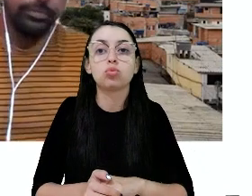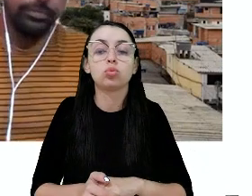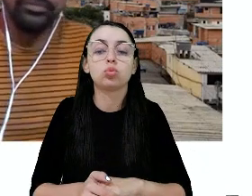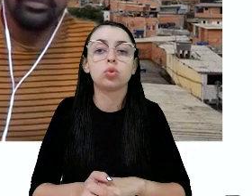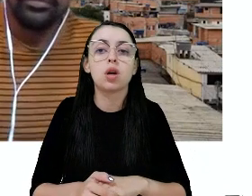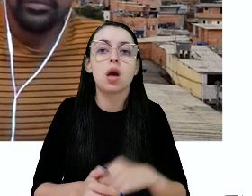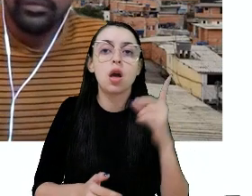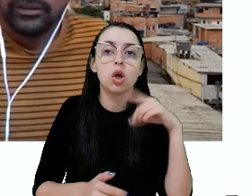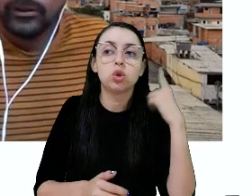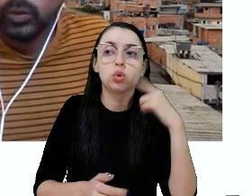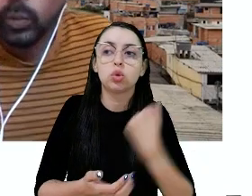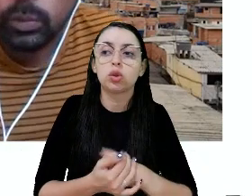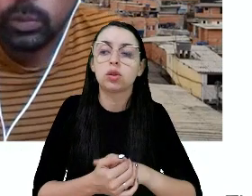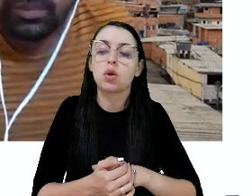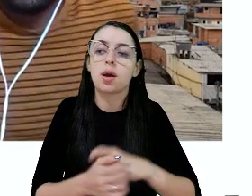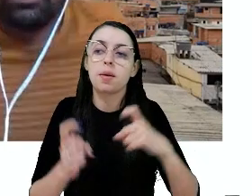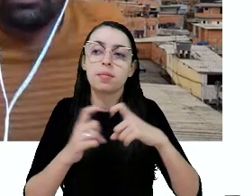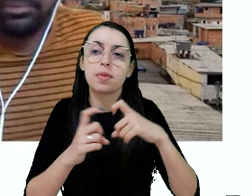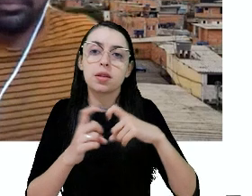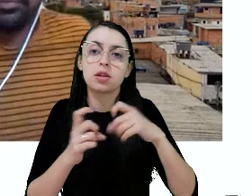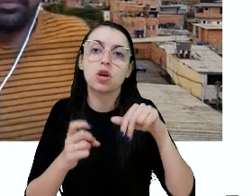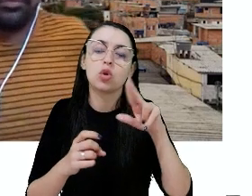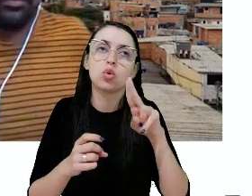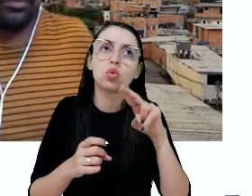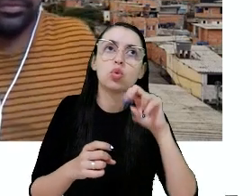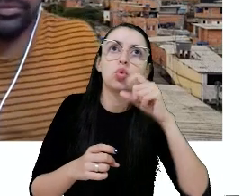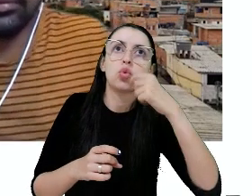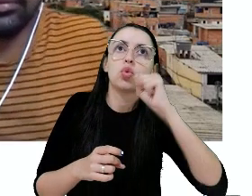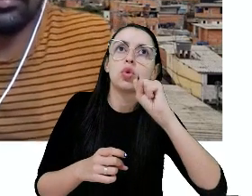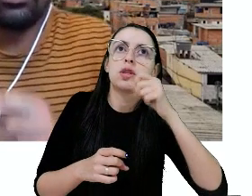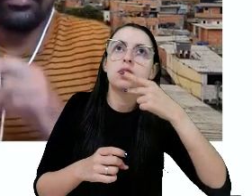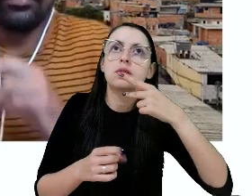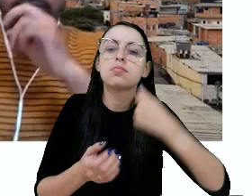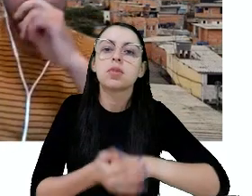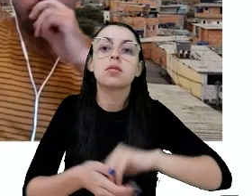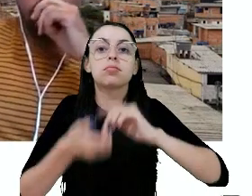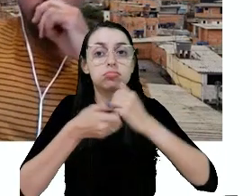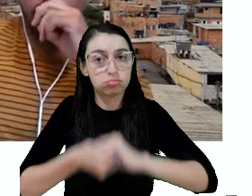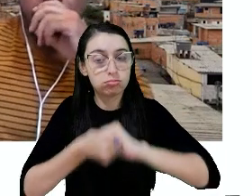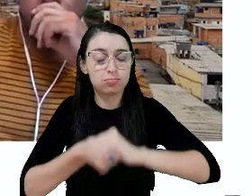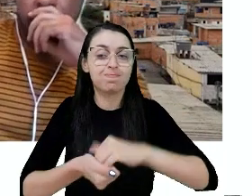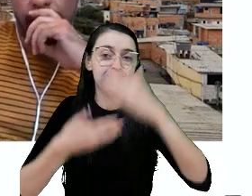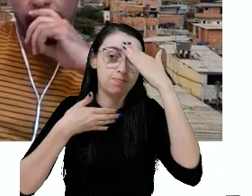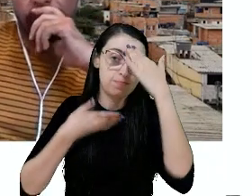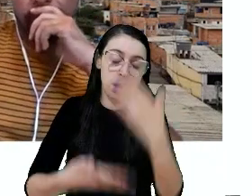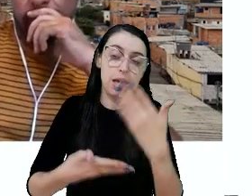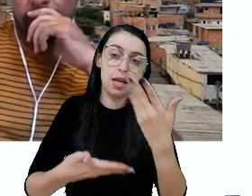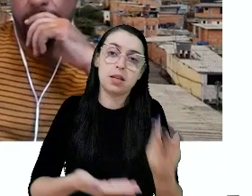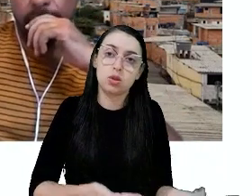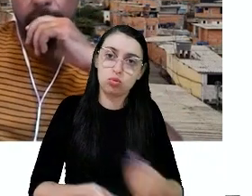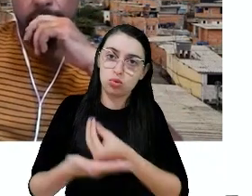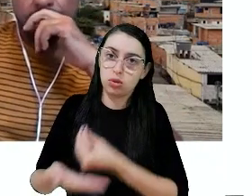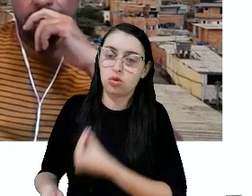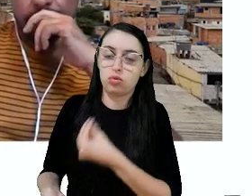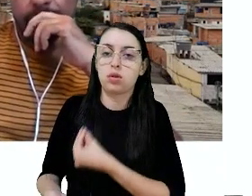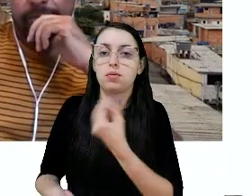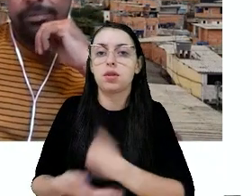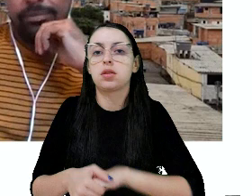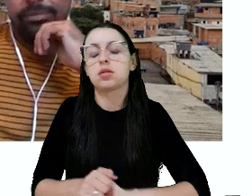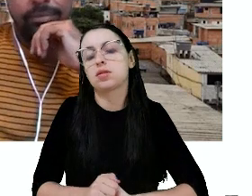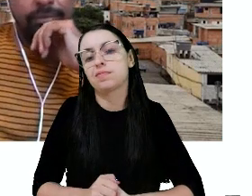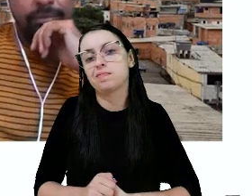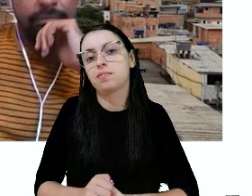medicina pela USP, fotógrafo documental amador. Eu saúdo e agradeço o professor pela sua disponibilidade de